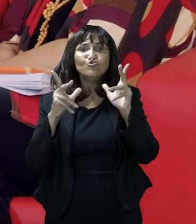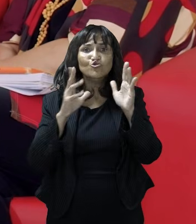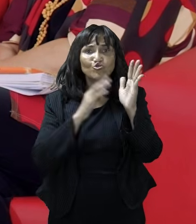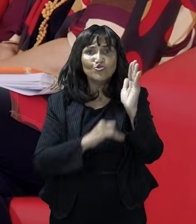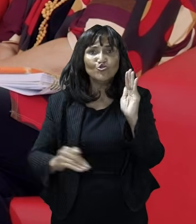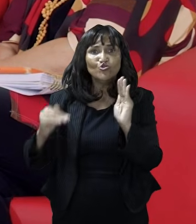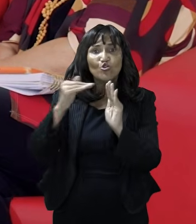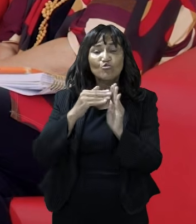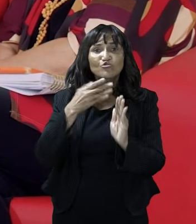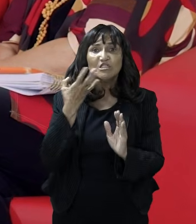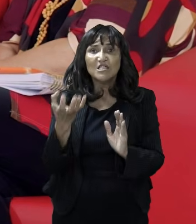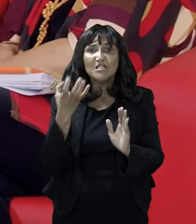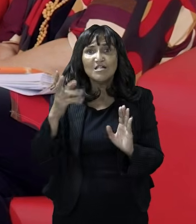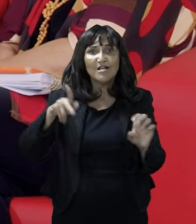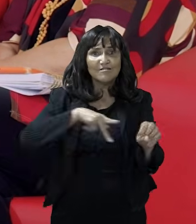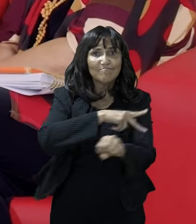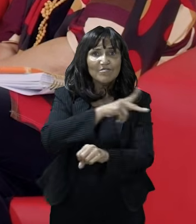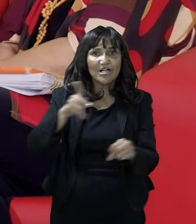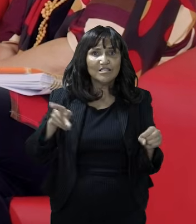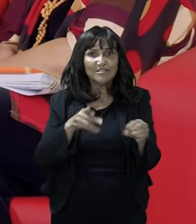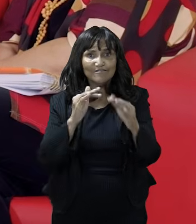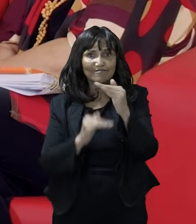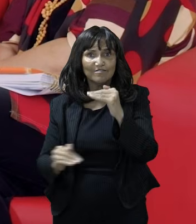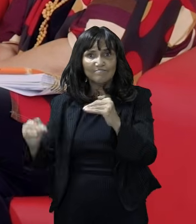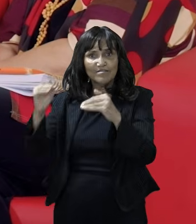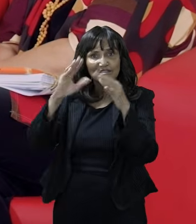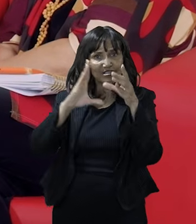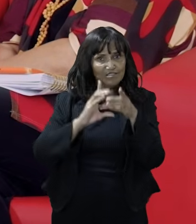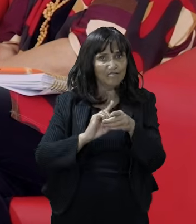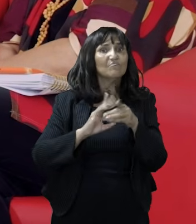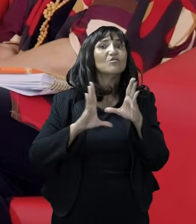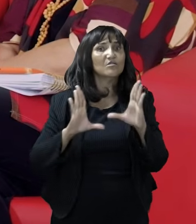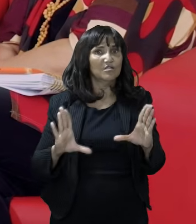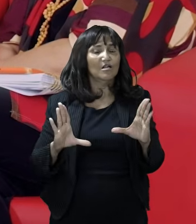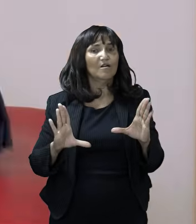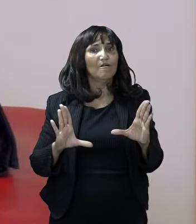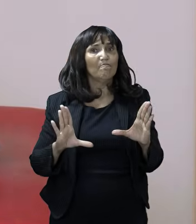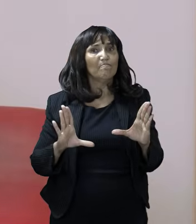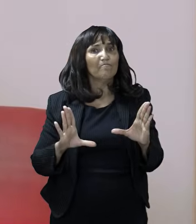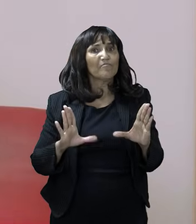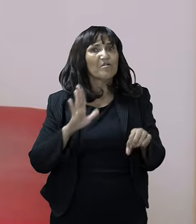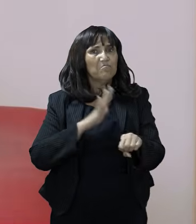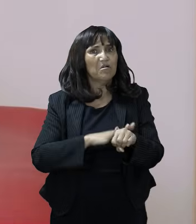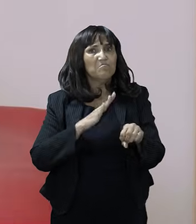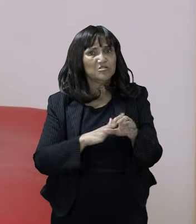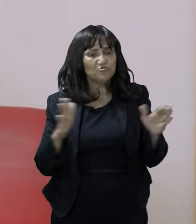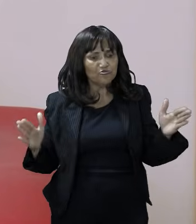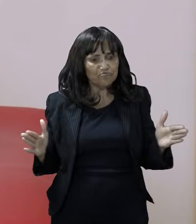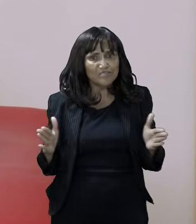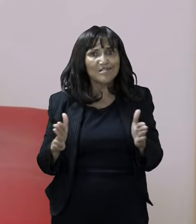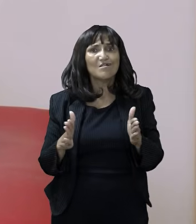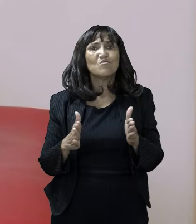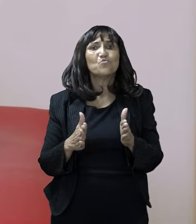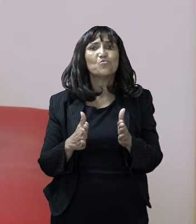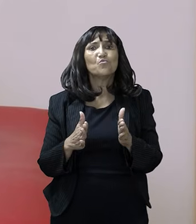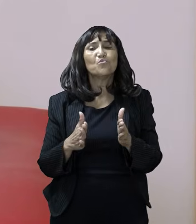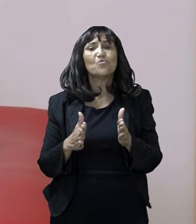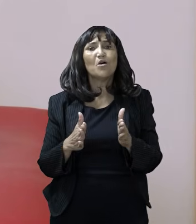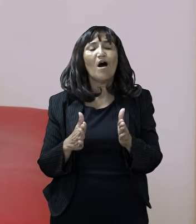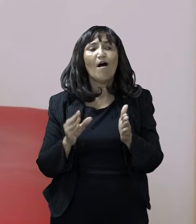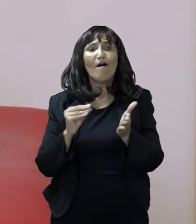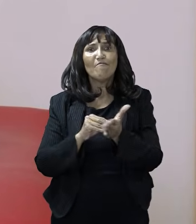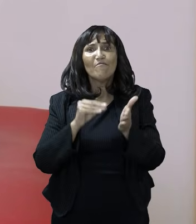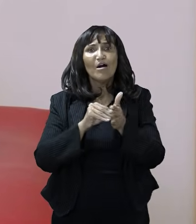país soberano, democrático, que cada vez mais diminua a